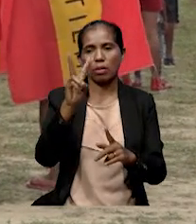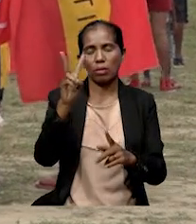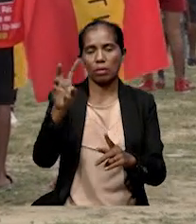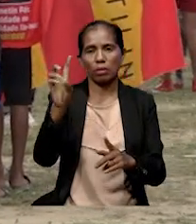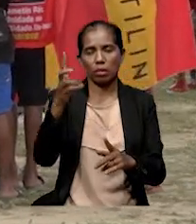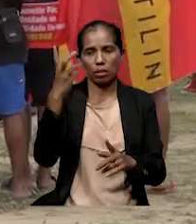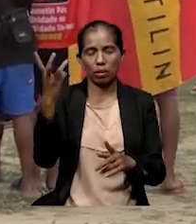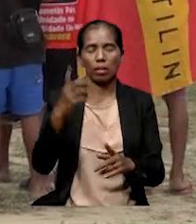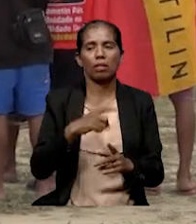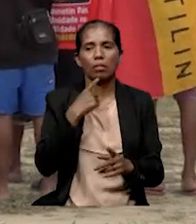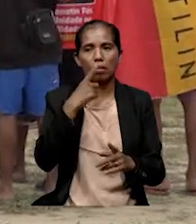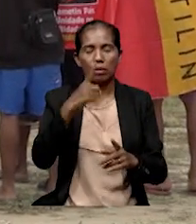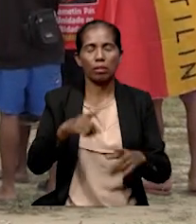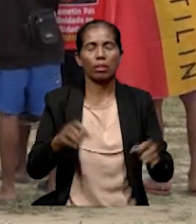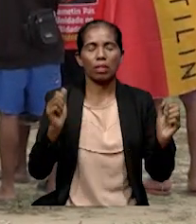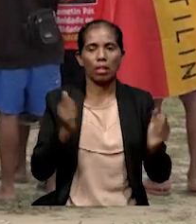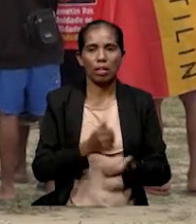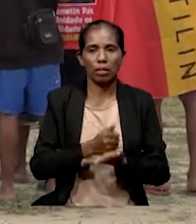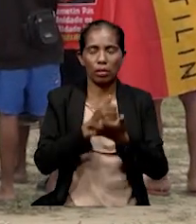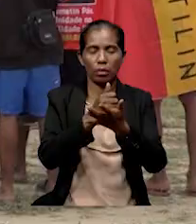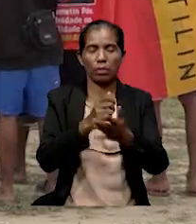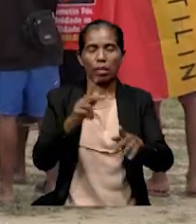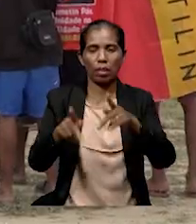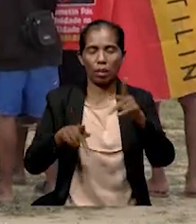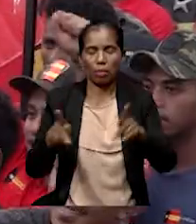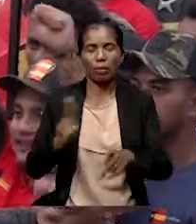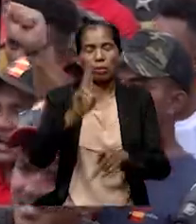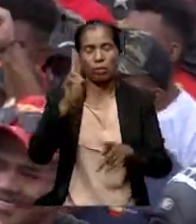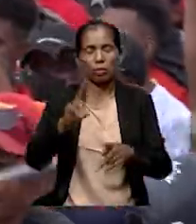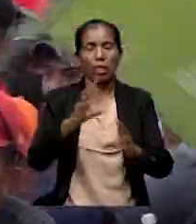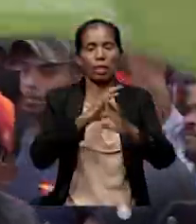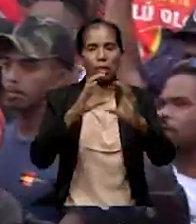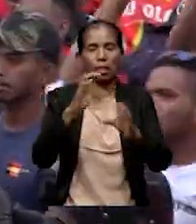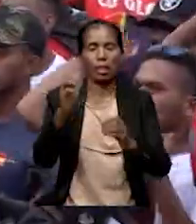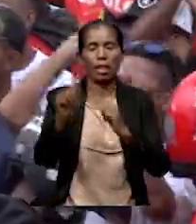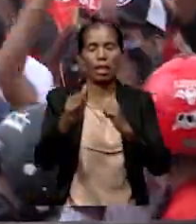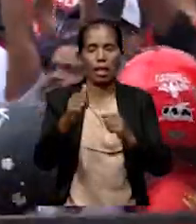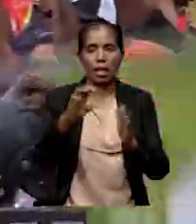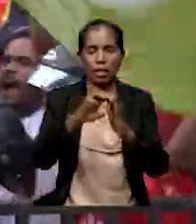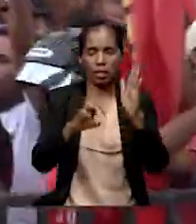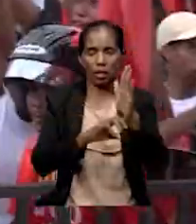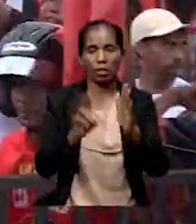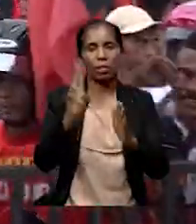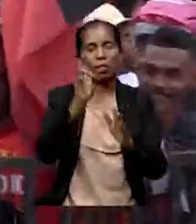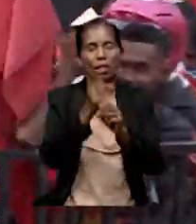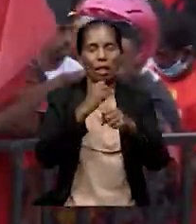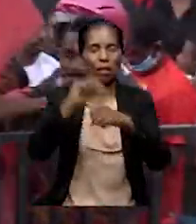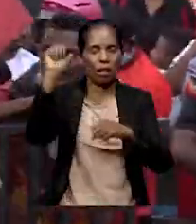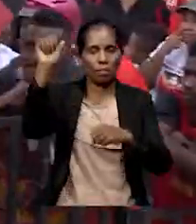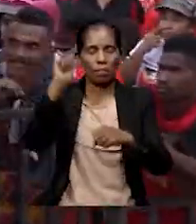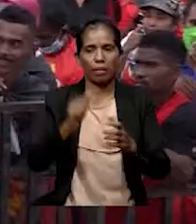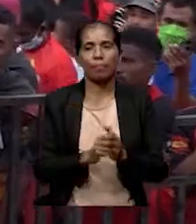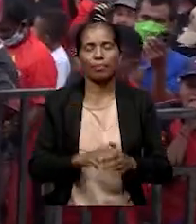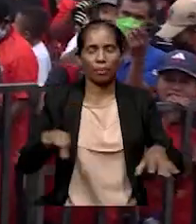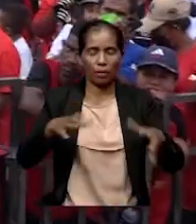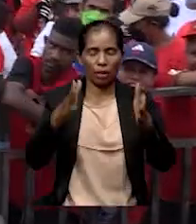né, CAC deteta servidor público sira usa patrimônio Estado ou de ralo campanha eleitoral. Além de né, CAC mus deteta